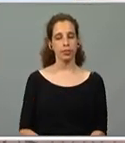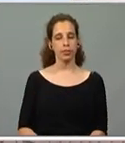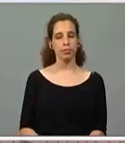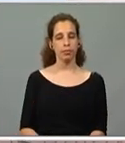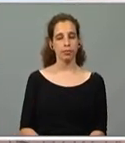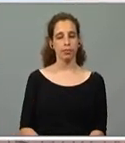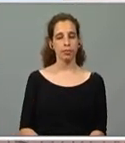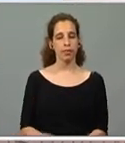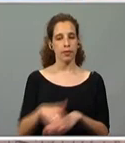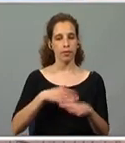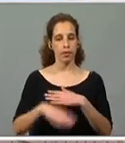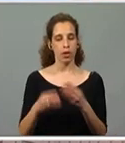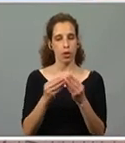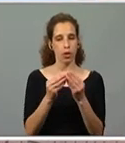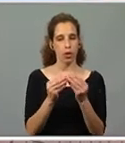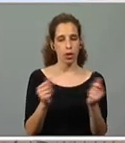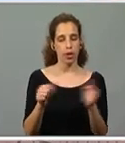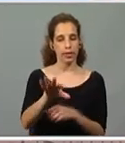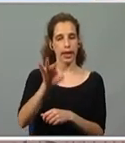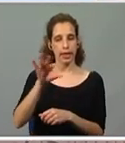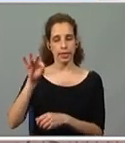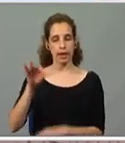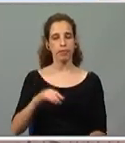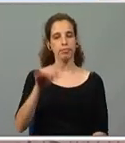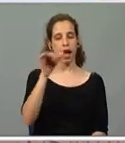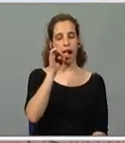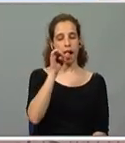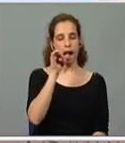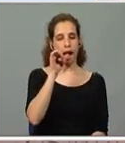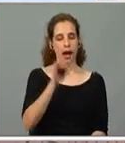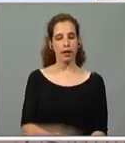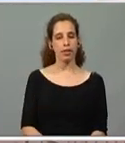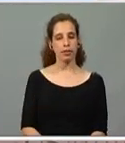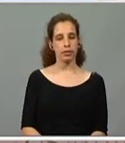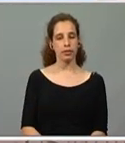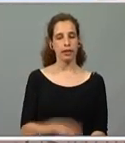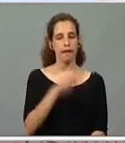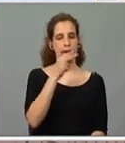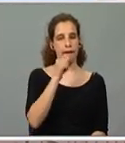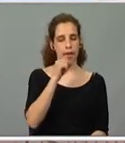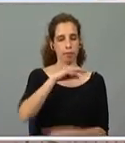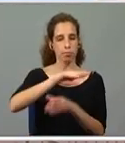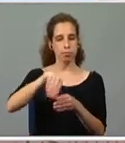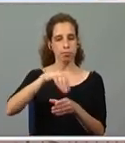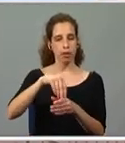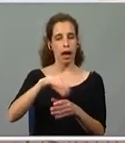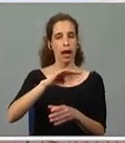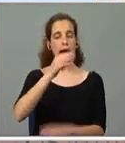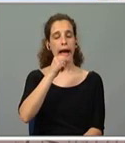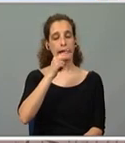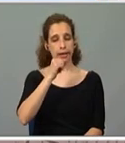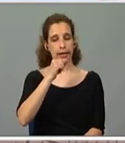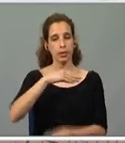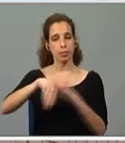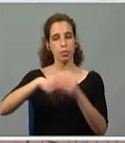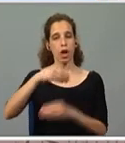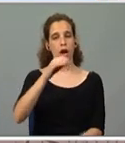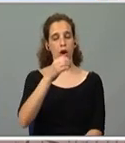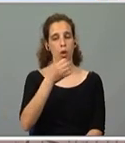então fazer uma dissolução seletiva de areia misturada com sal. Vamos então ver o vídeo?